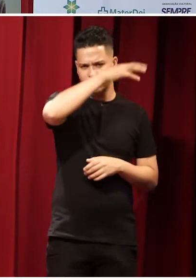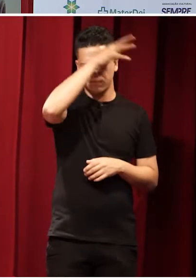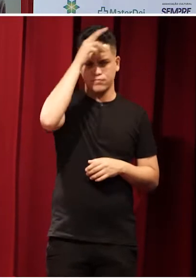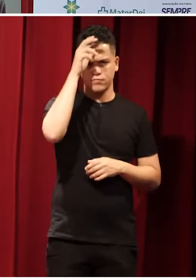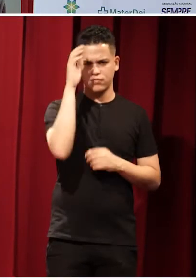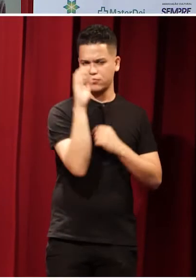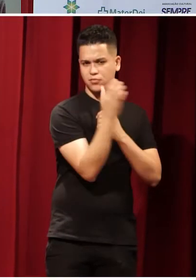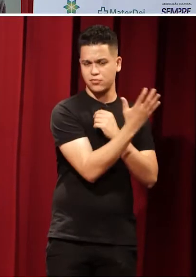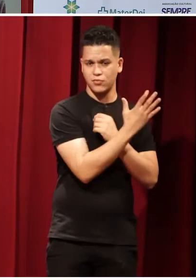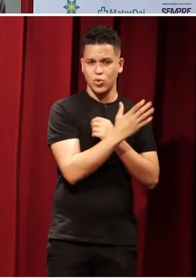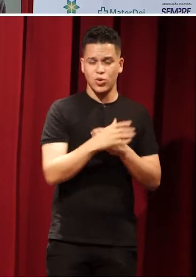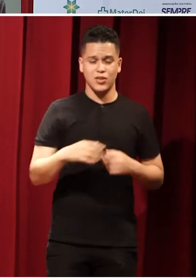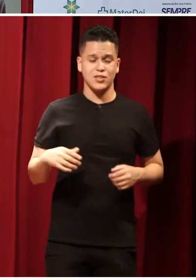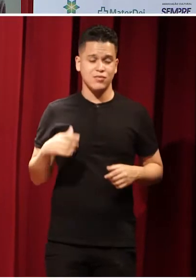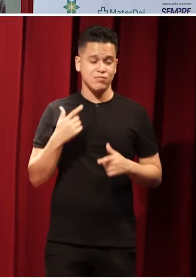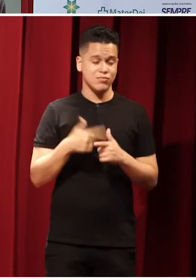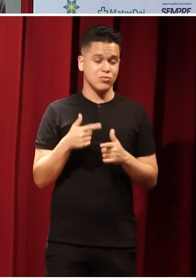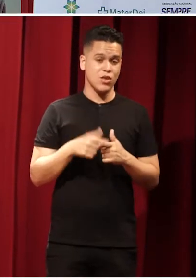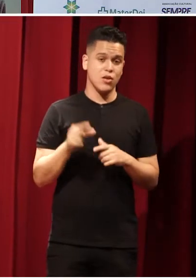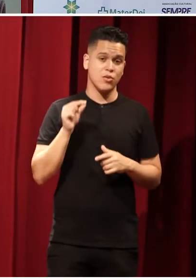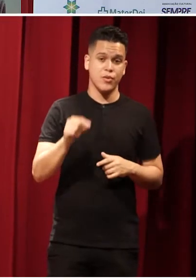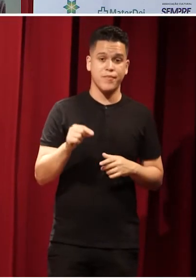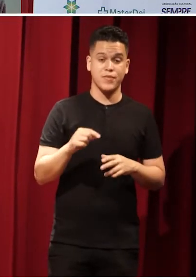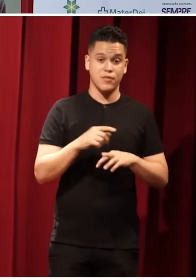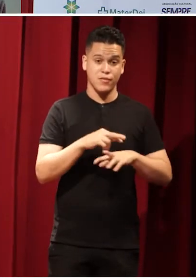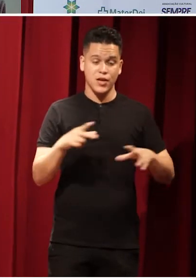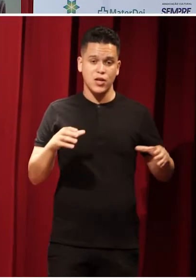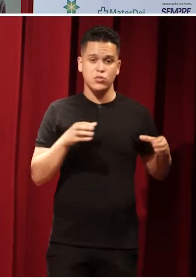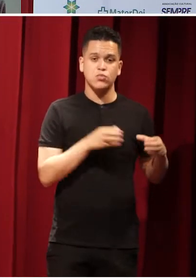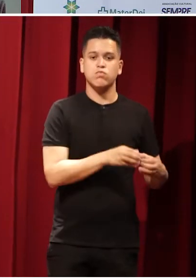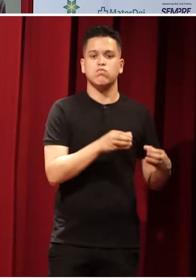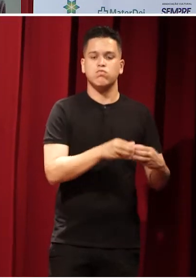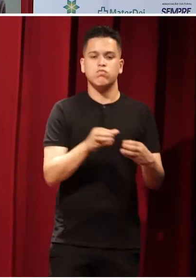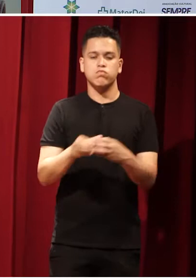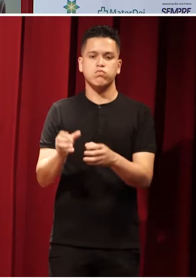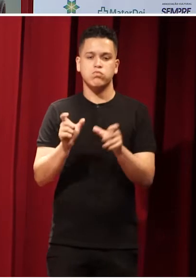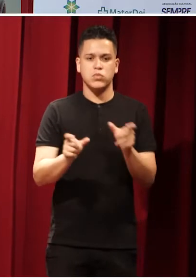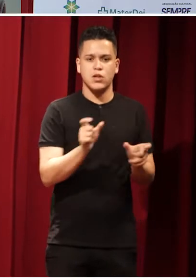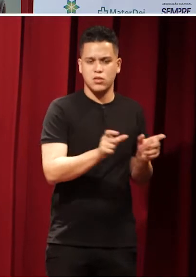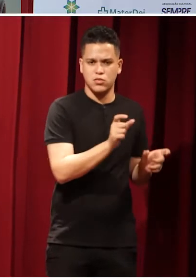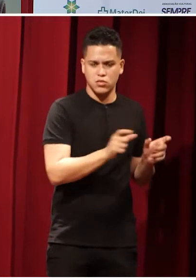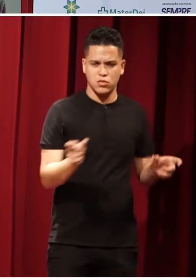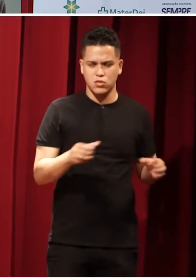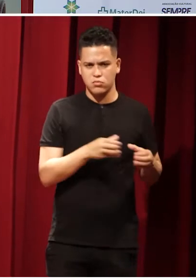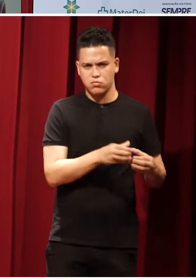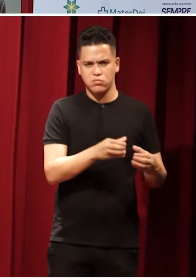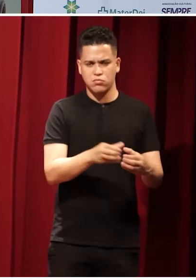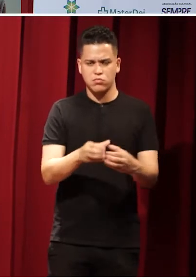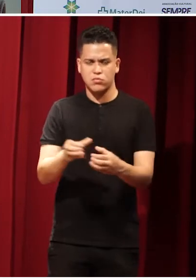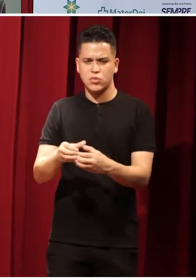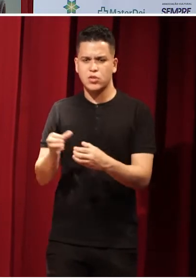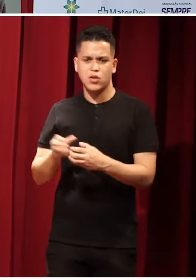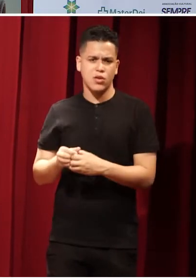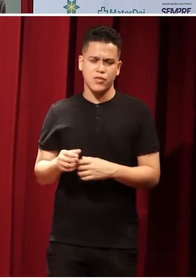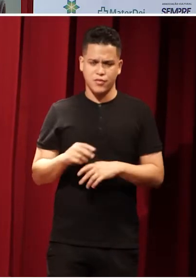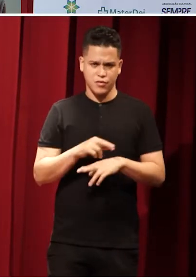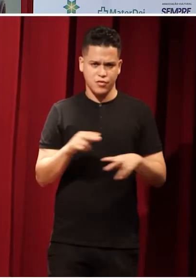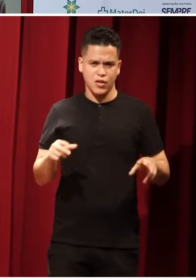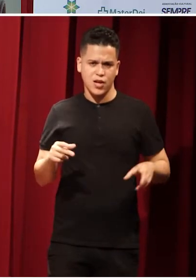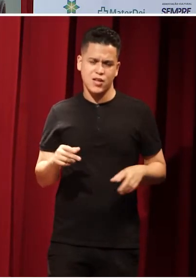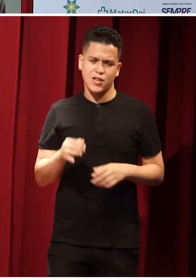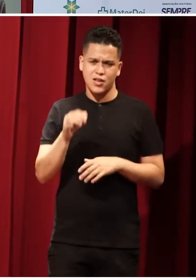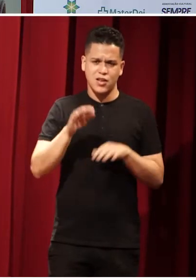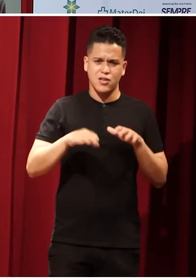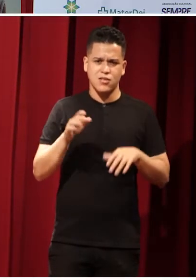capacidade que as comunidades tradicionais, os ativistas, os cientistas e as organizações de pesquisa